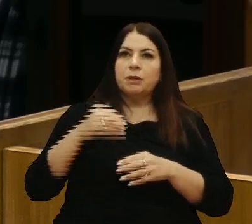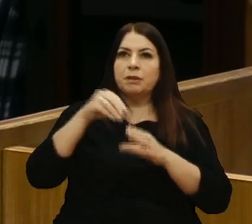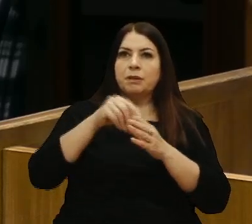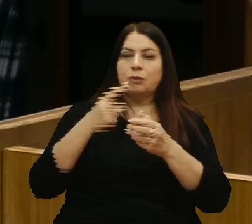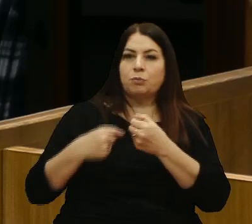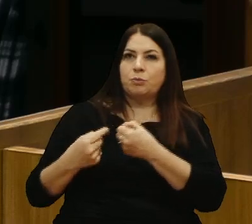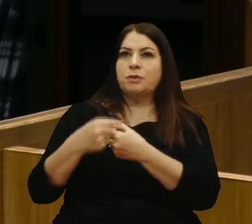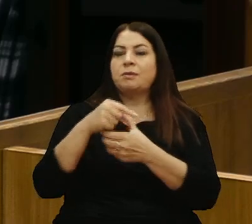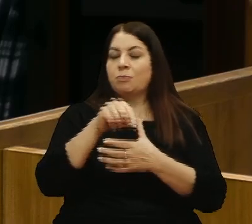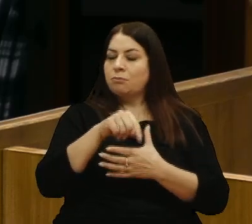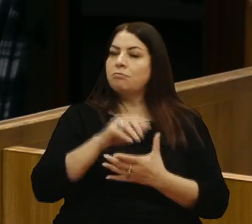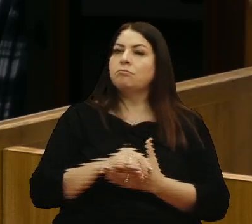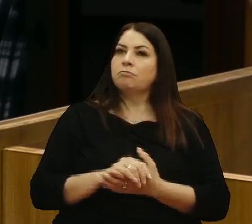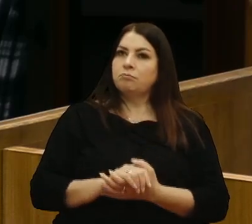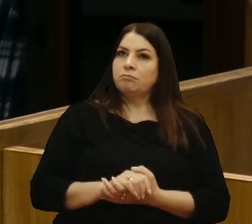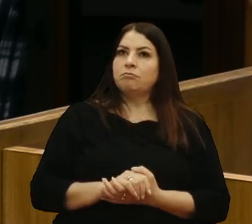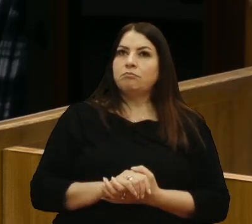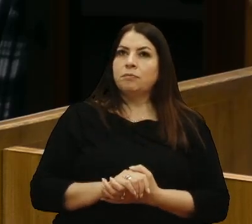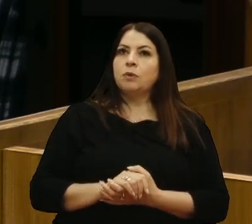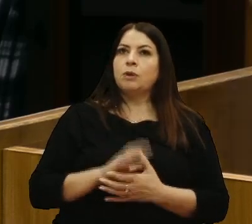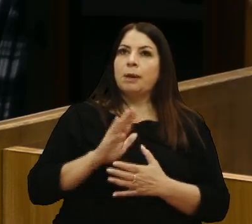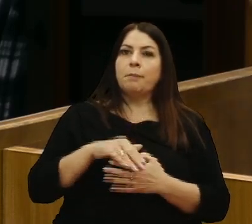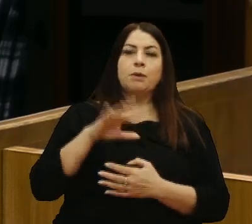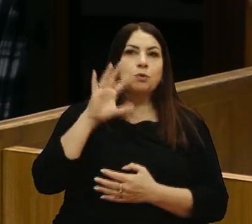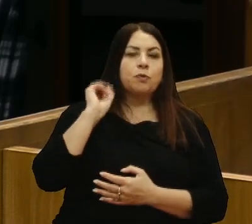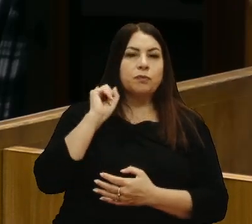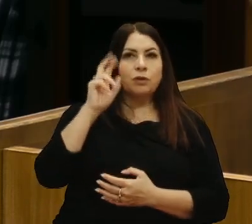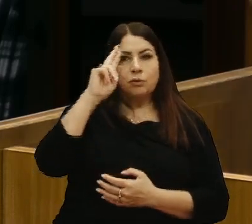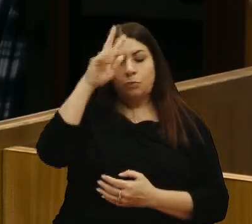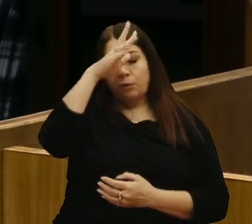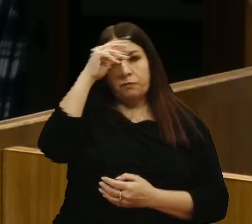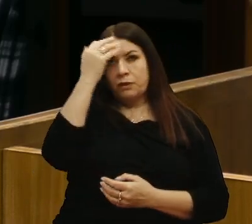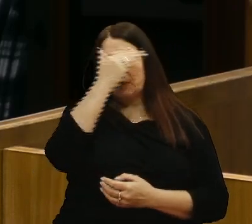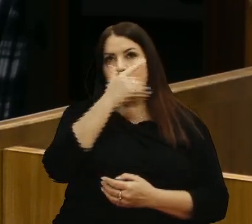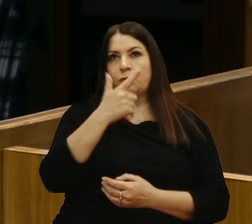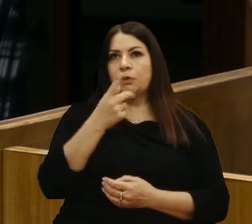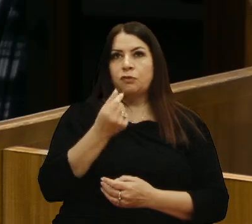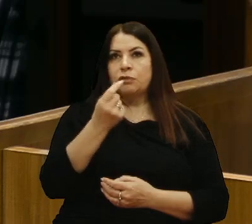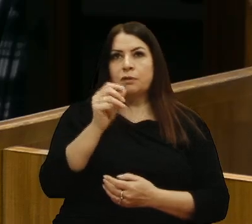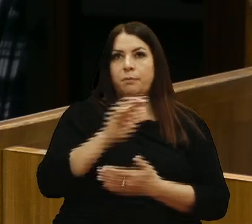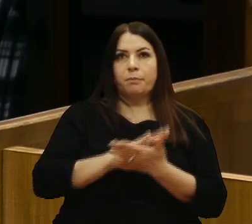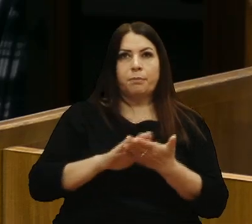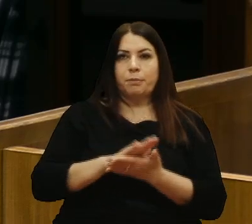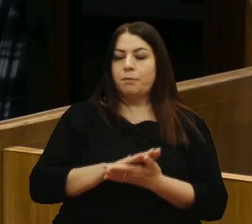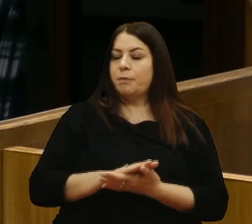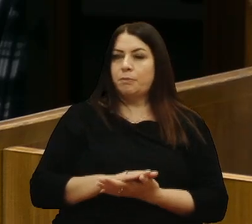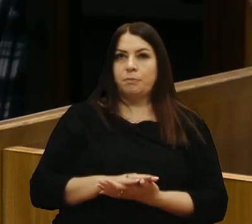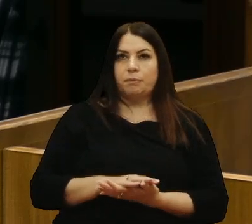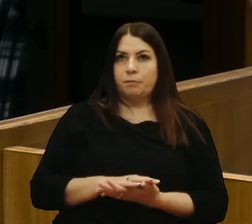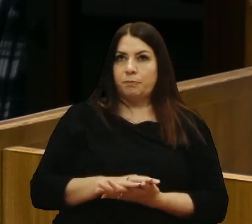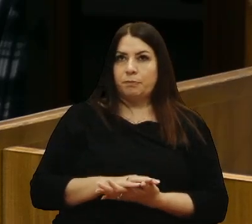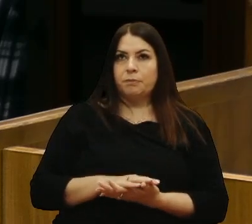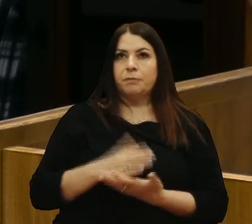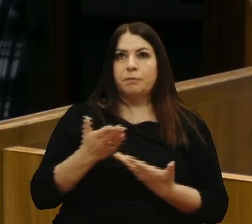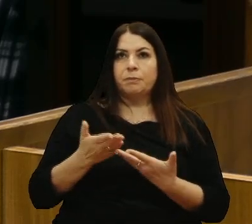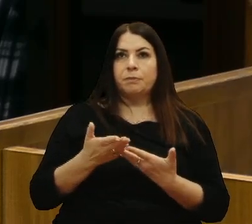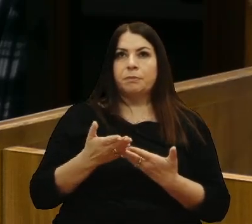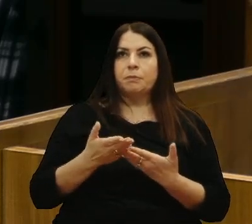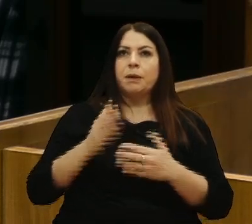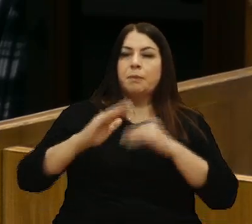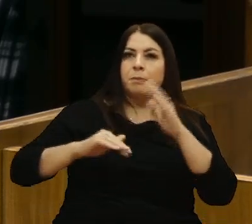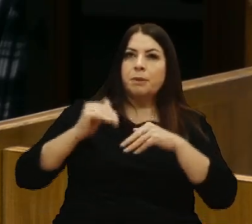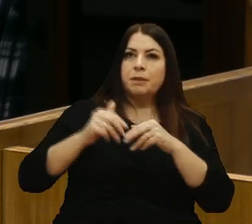município. E o que eu mais ouço do prefeito municipal é que não tem dinheiro para nada. Mas para